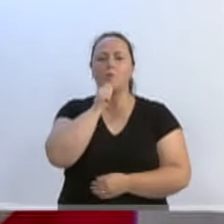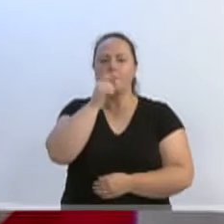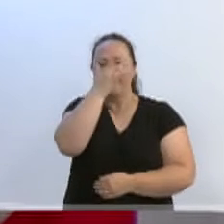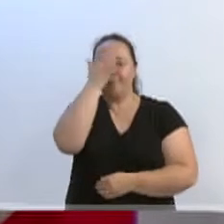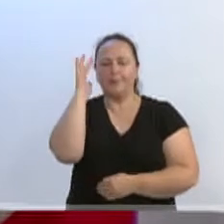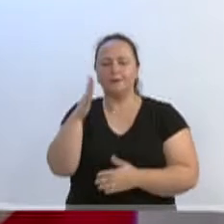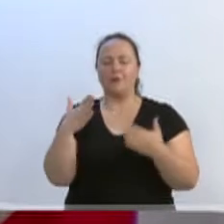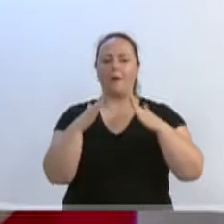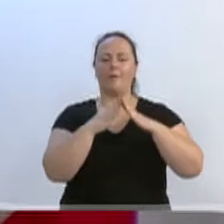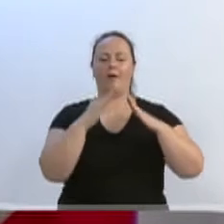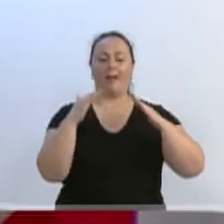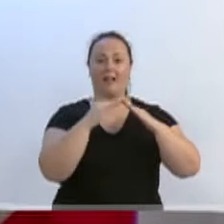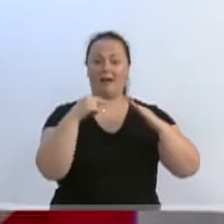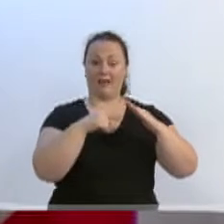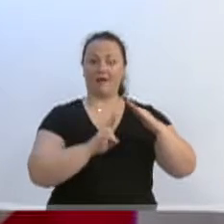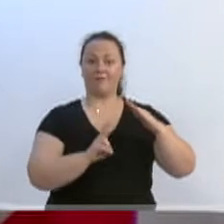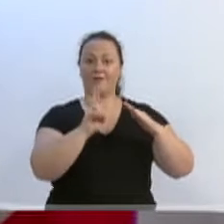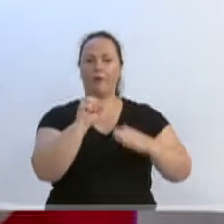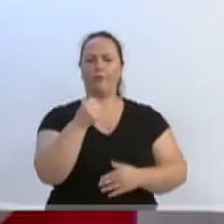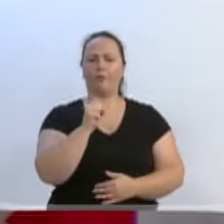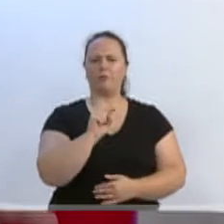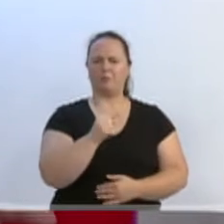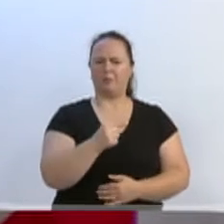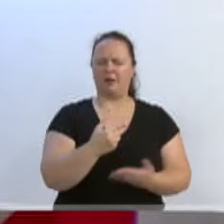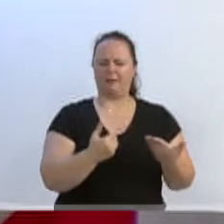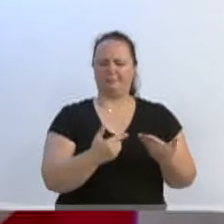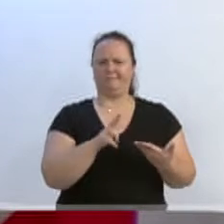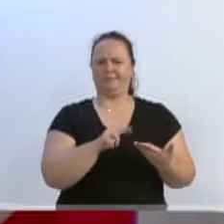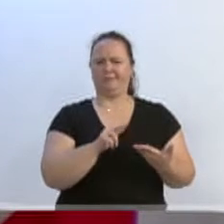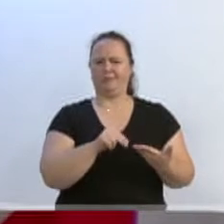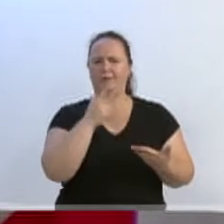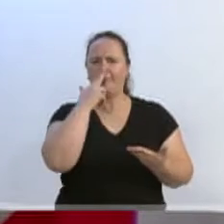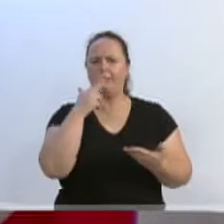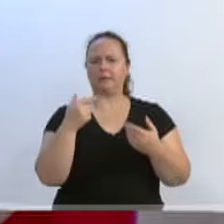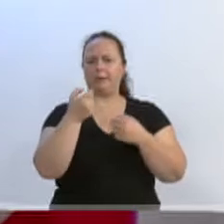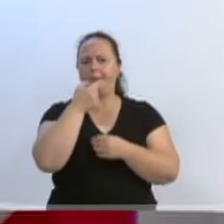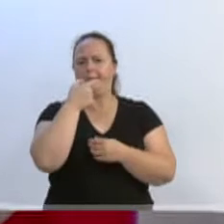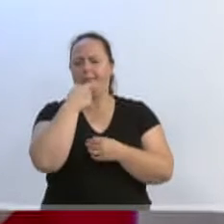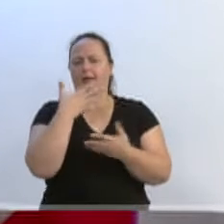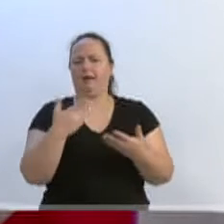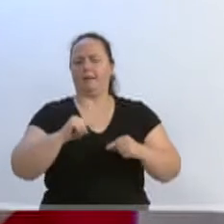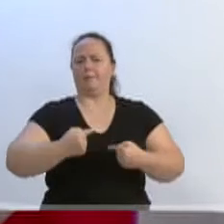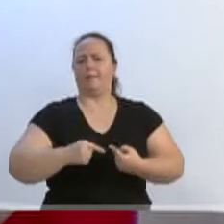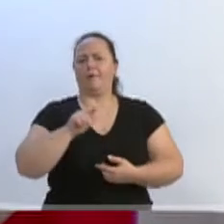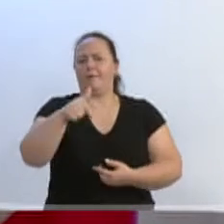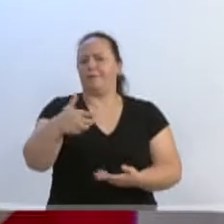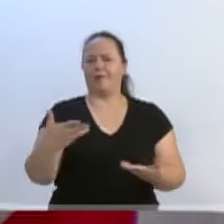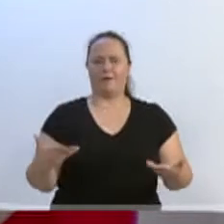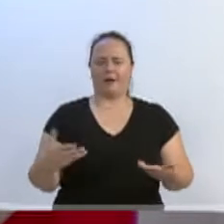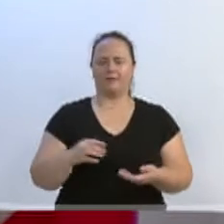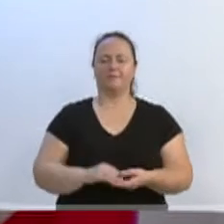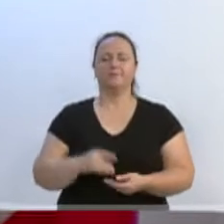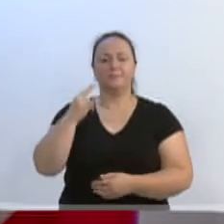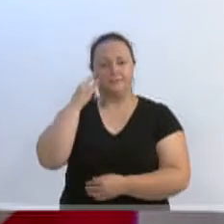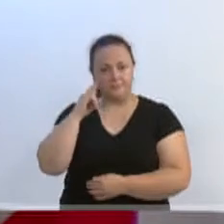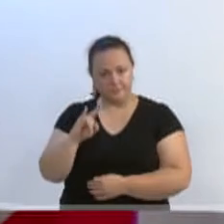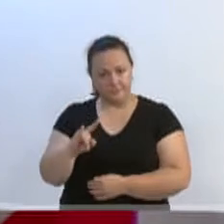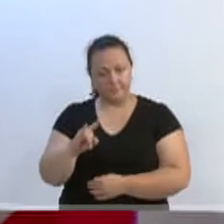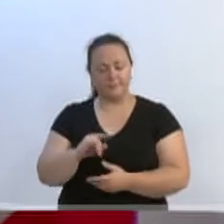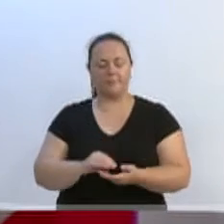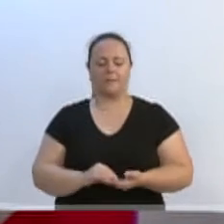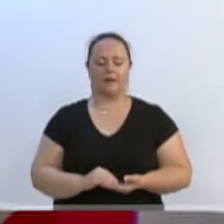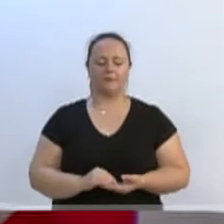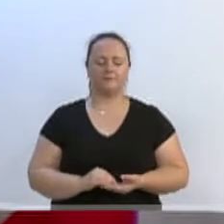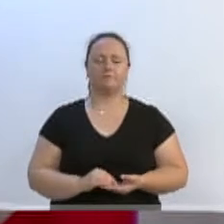no valor de oito mil e seis reais não tem como nós admitimos uma situação dessa e por último eu queria